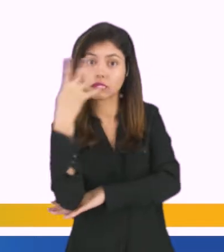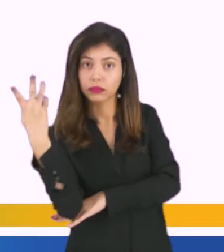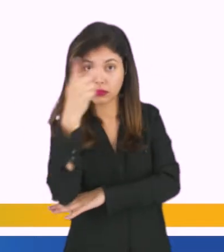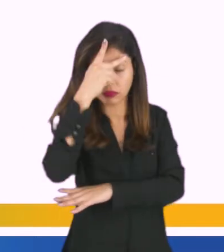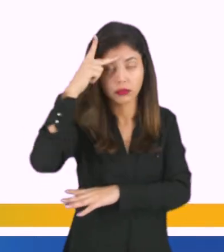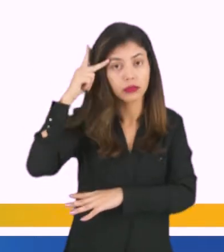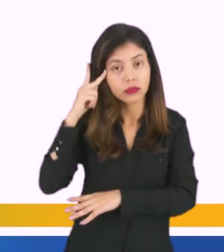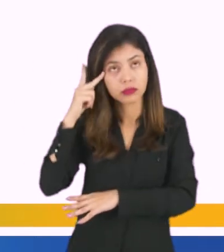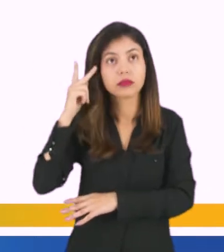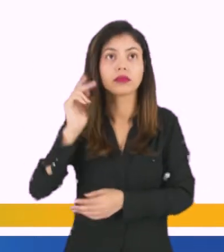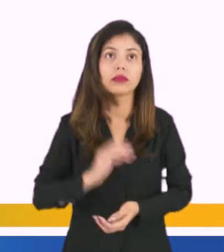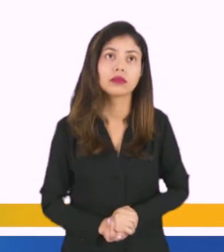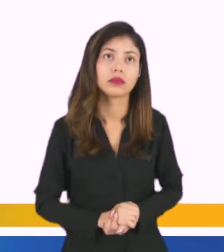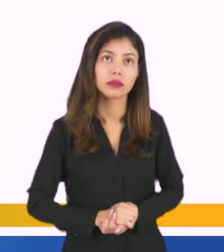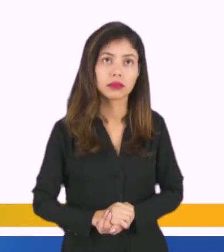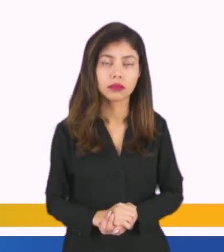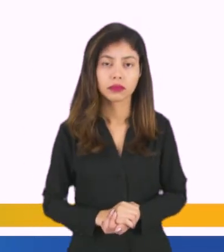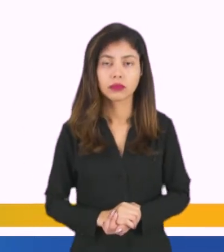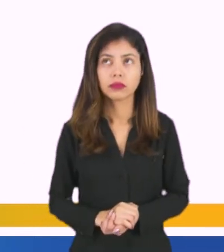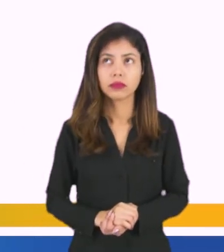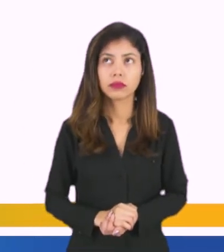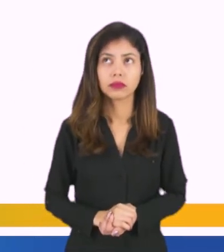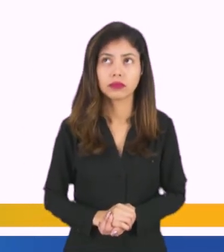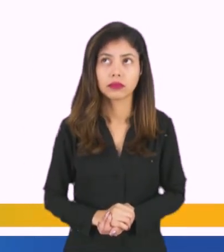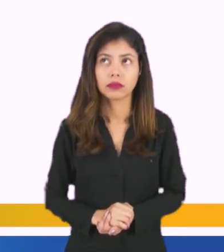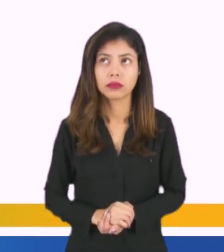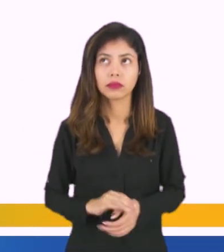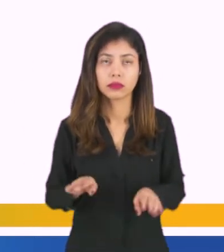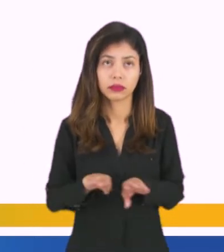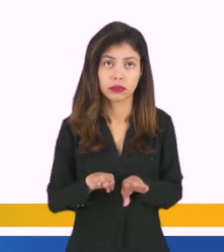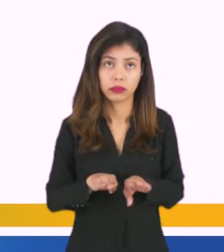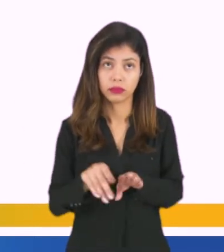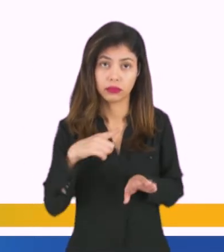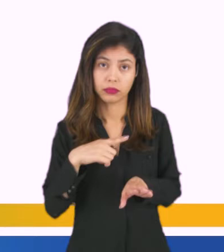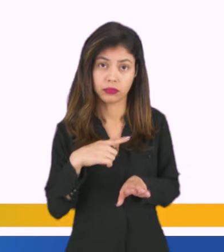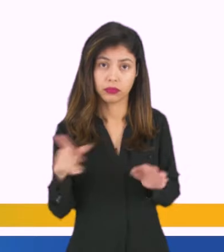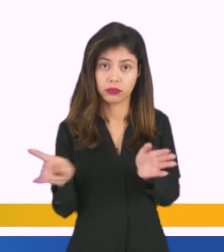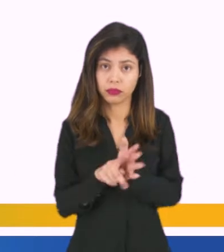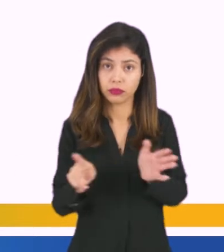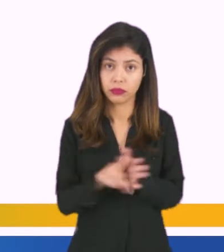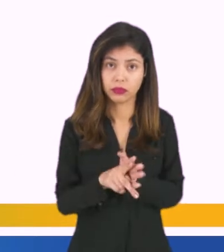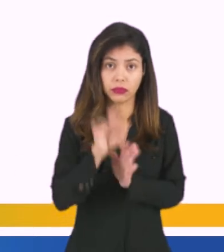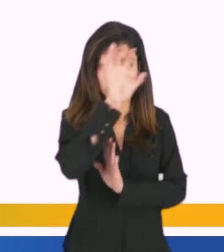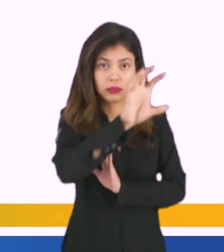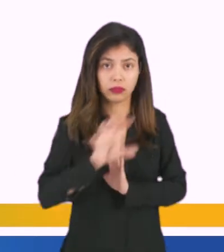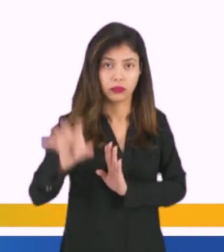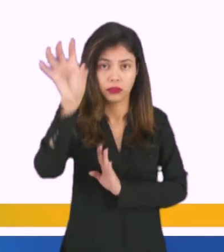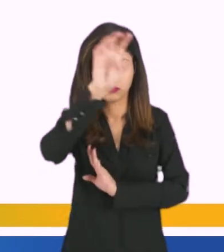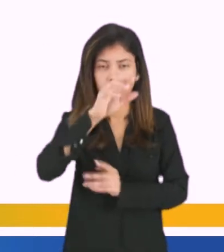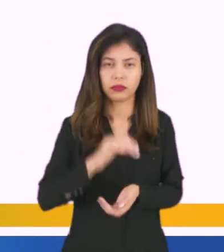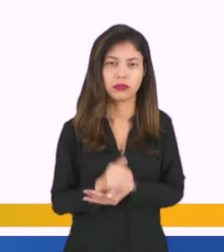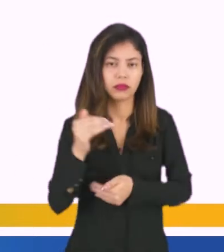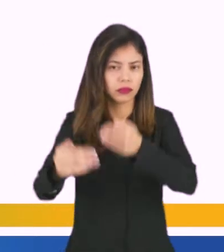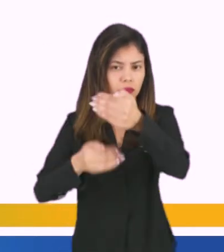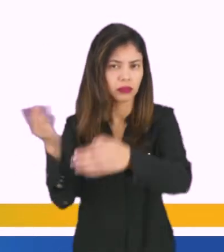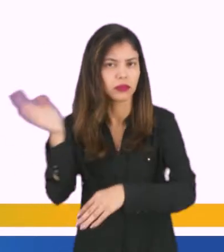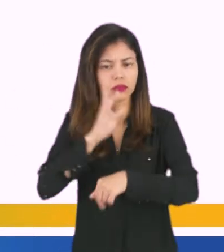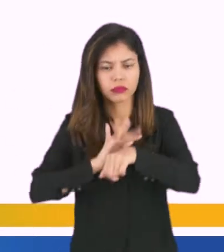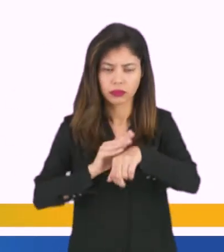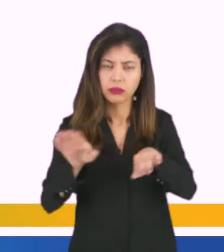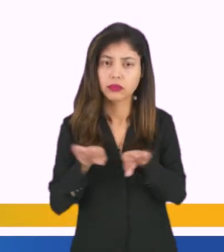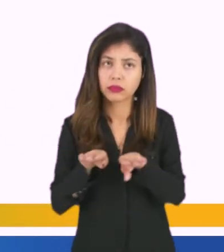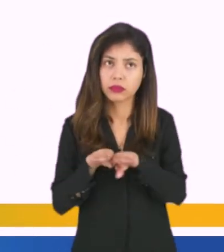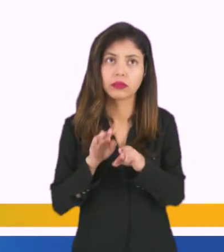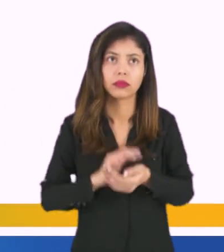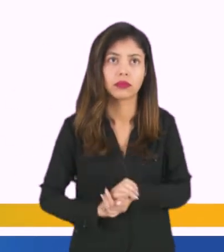de população de pessoas que moram em uma determinada região e a ocorrência de determinada doença,